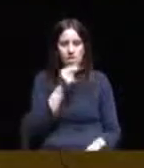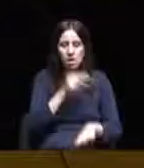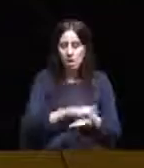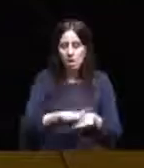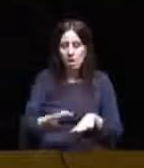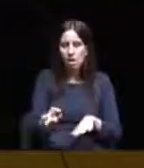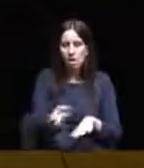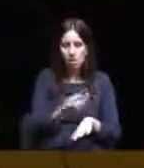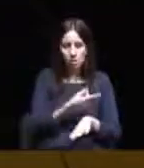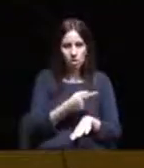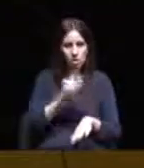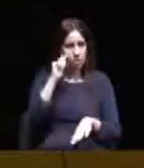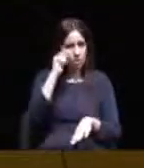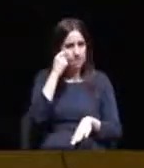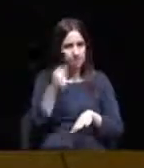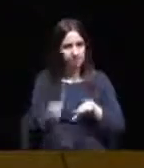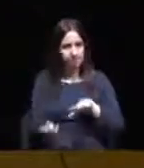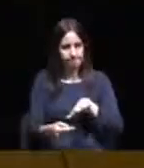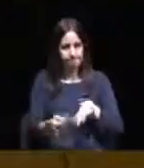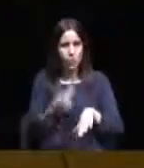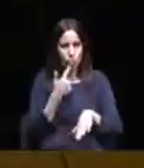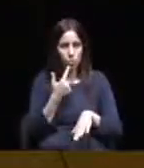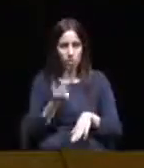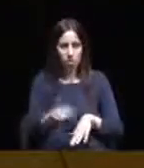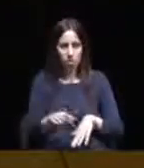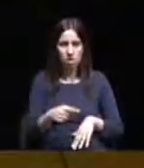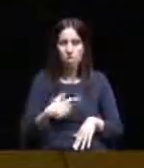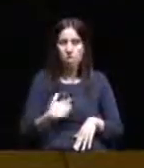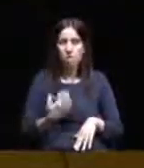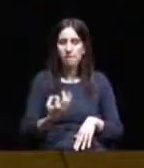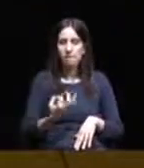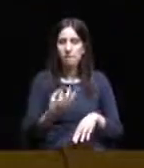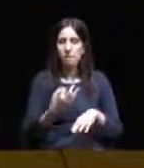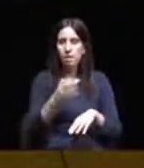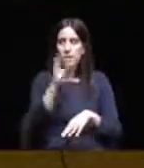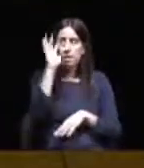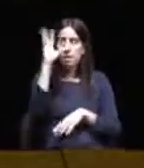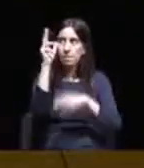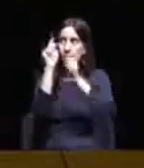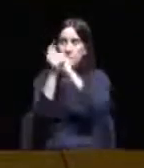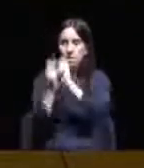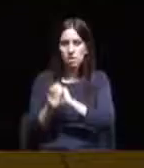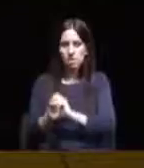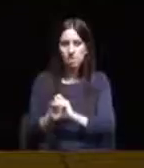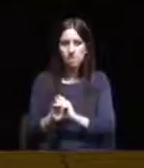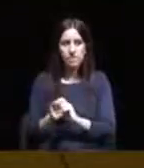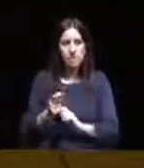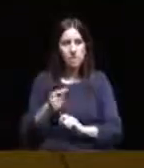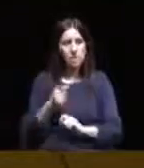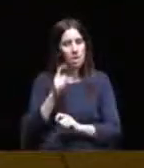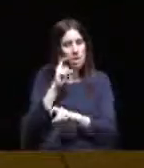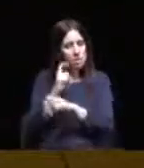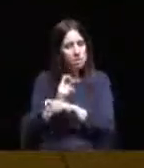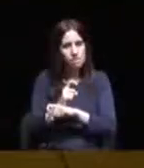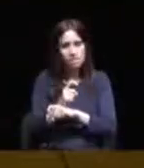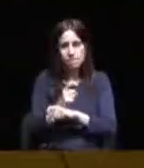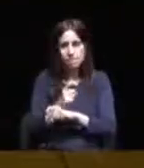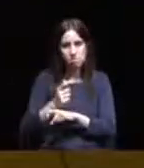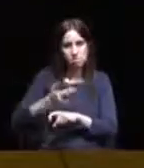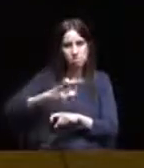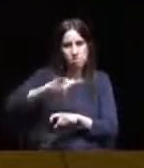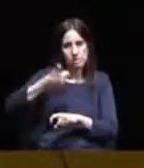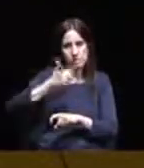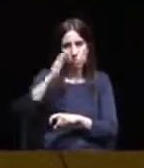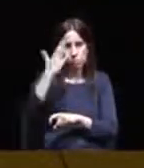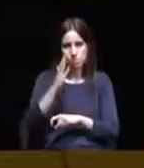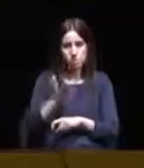permeabilizada poderá ser profundamente afetada. E aqui, a mitigação e adaptação às alterações climáticas devem merecer a maior atenção.